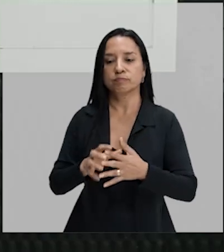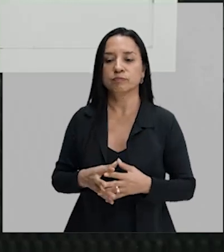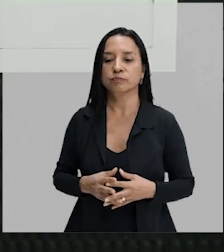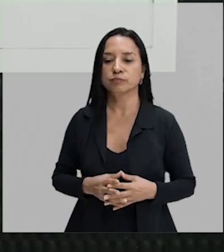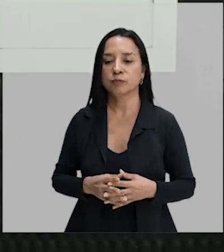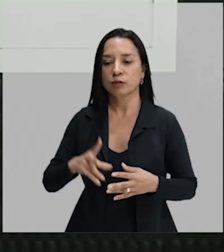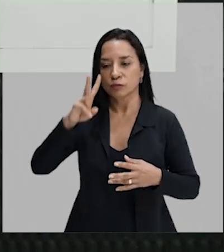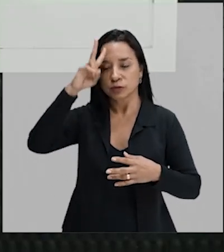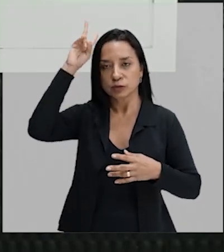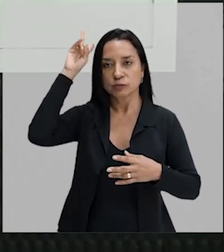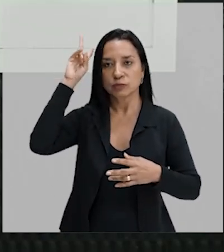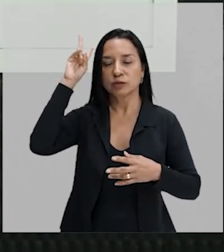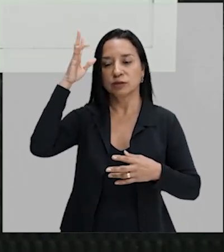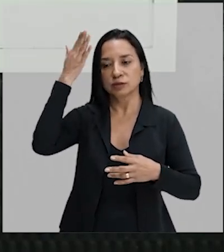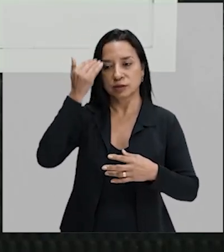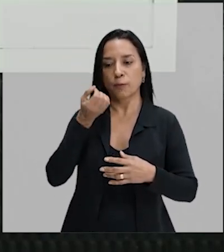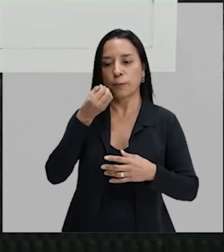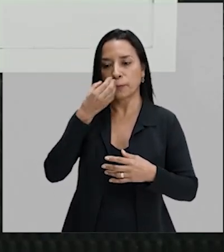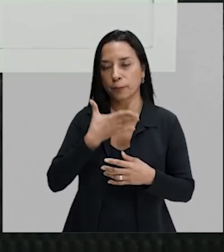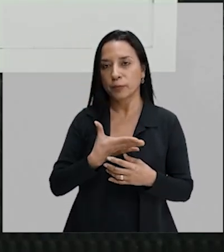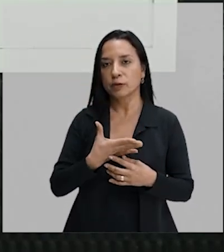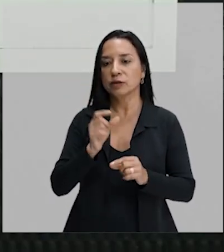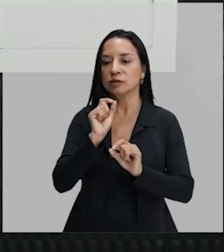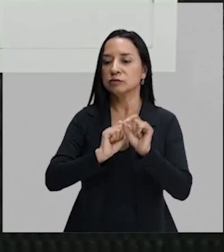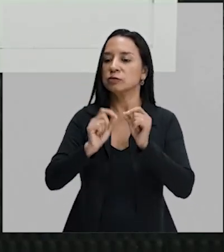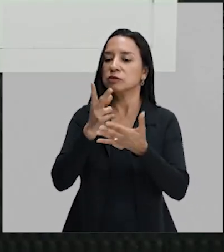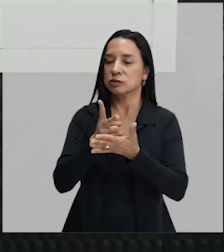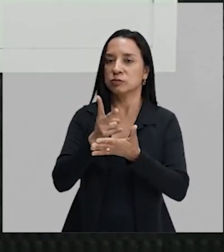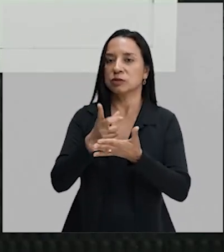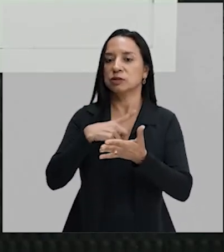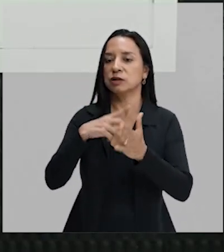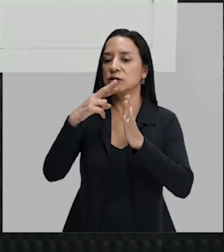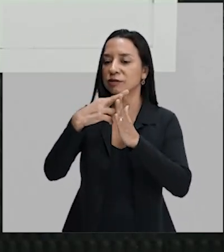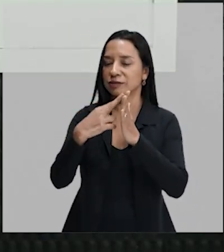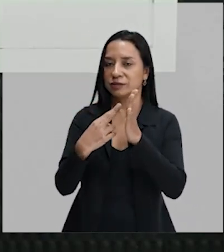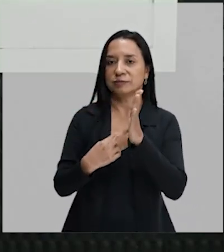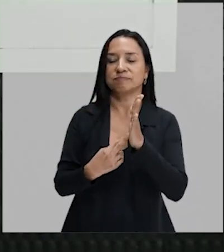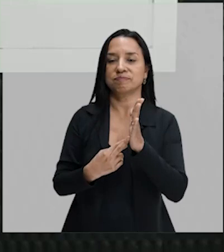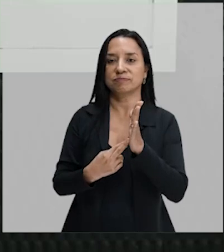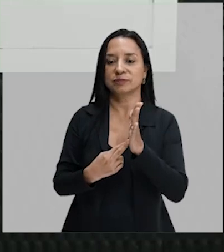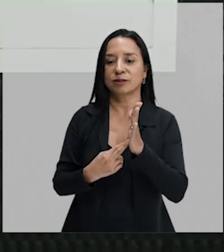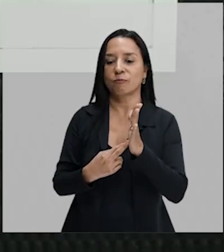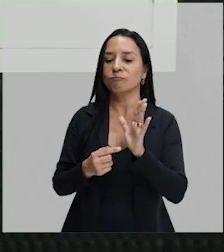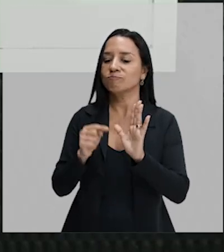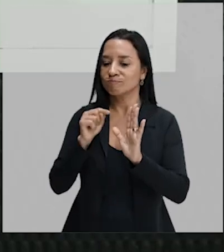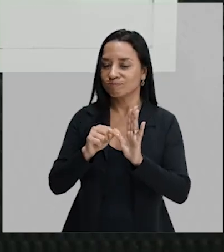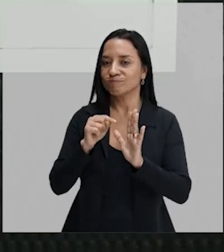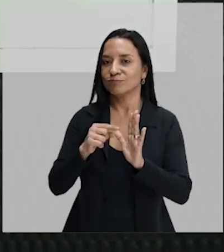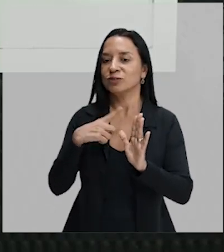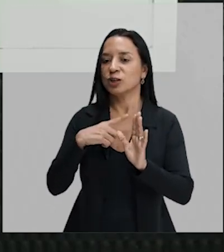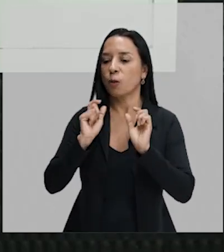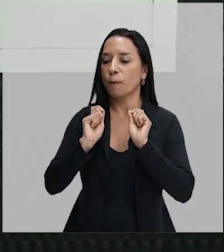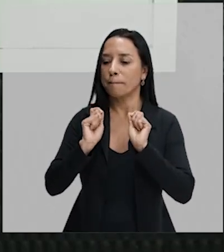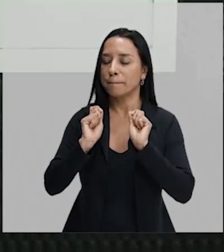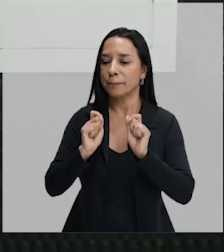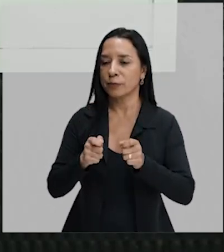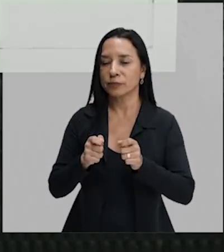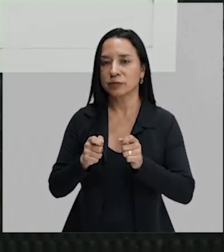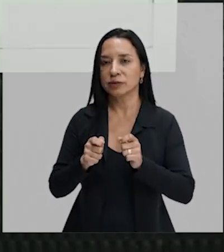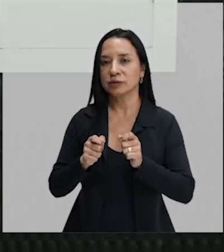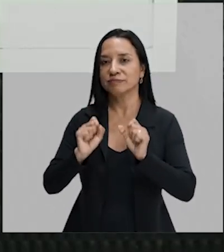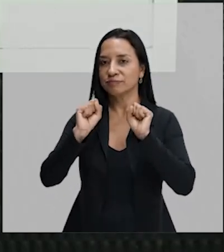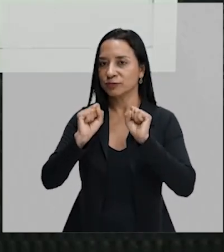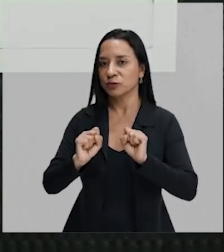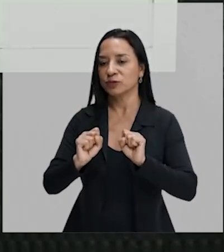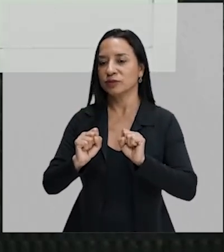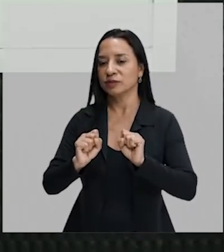Nos vestibulares, você sabe muito bem, que sempre tem a redação. E a redação, ela tem um poder, ela tem um